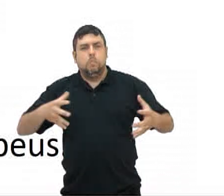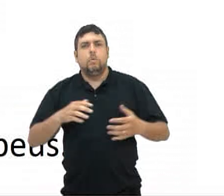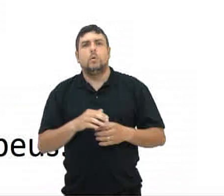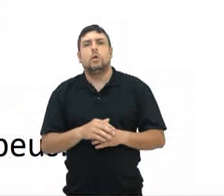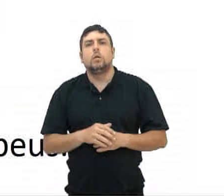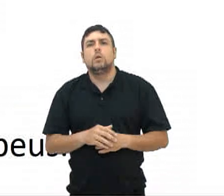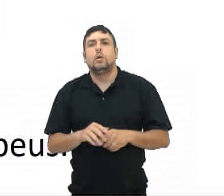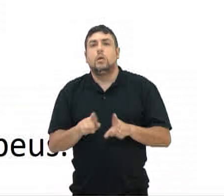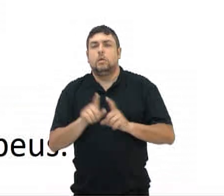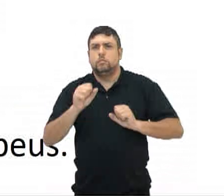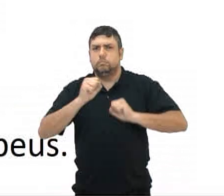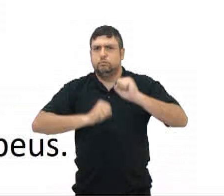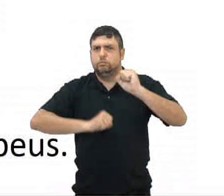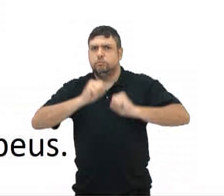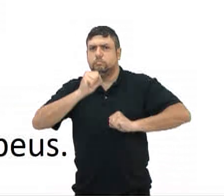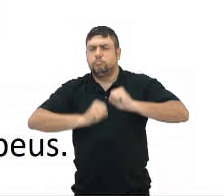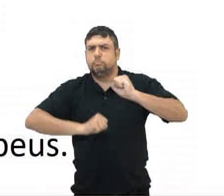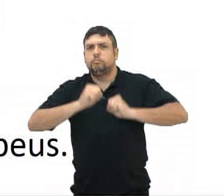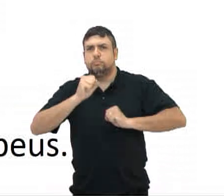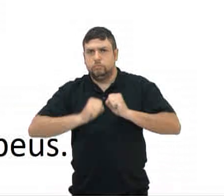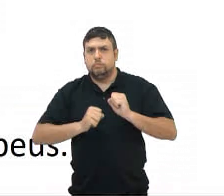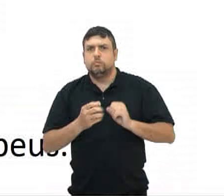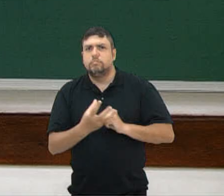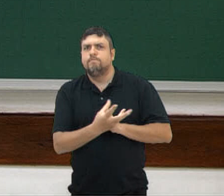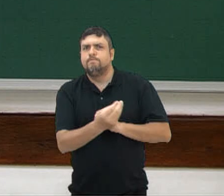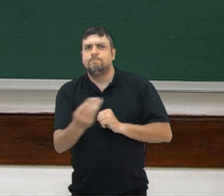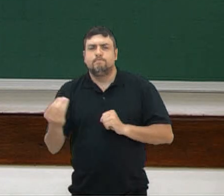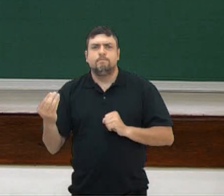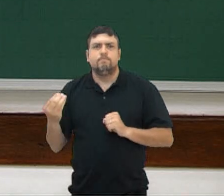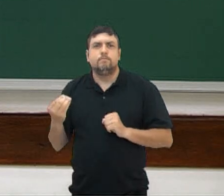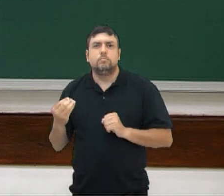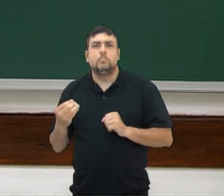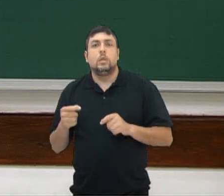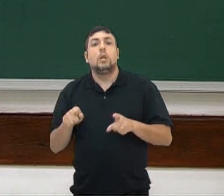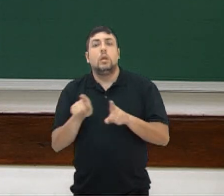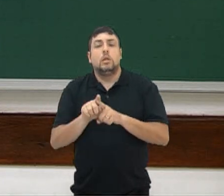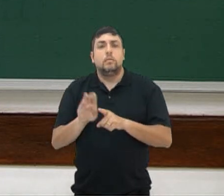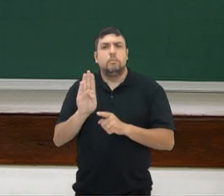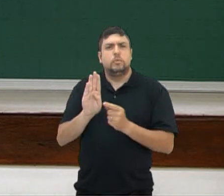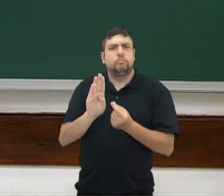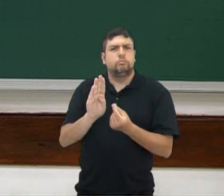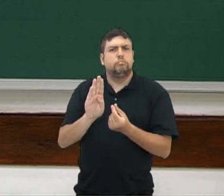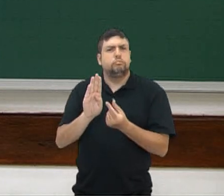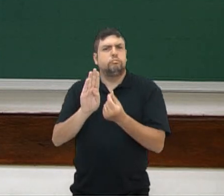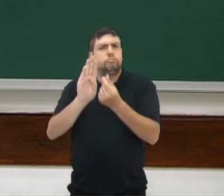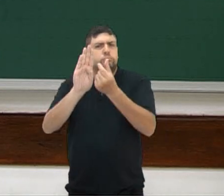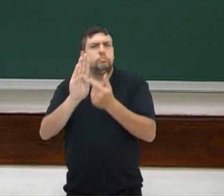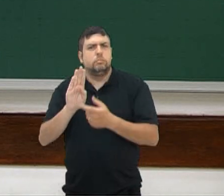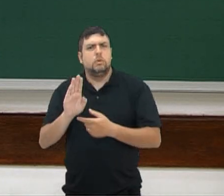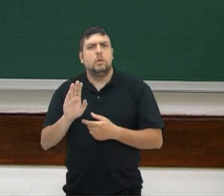grande industrial e urbano e o fortalecimento da burguesia e